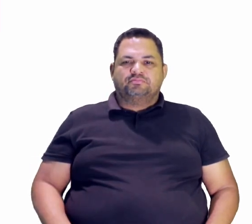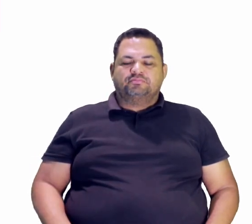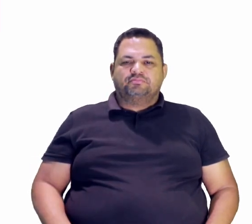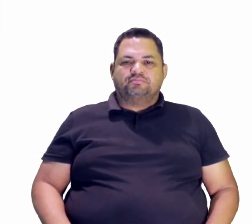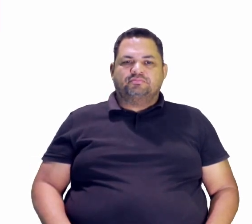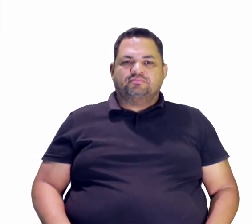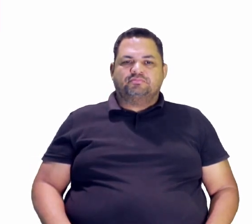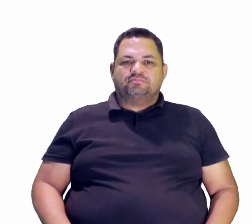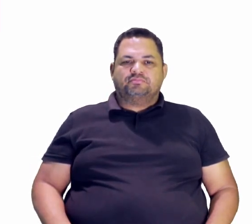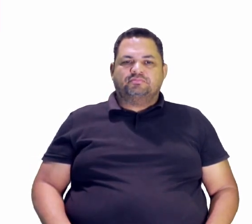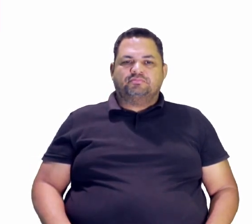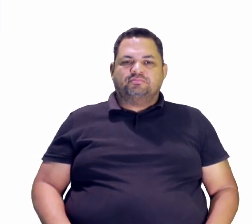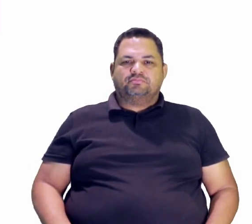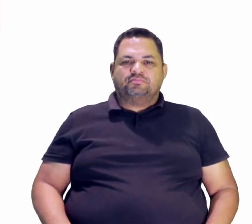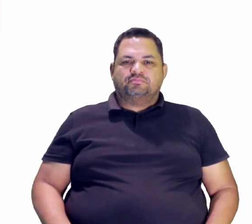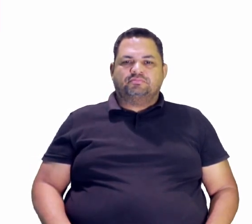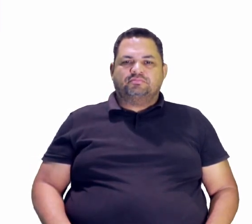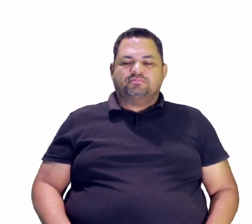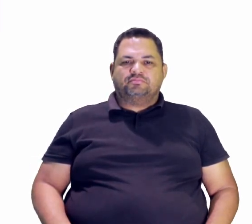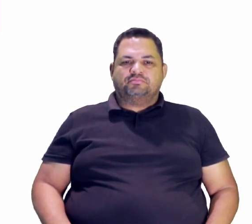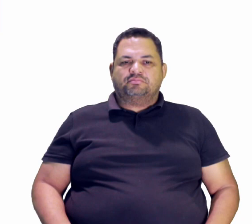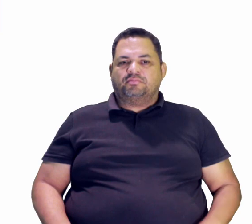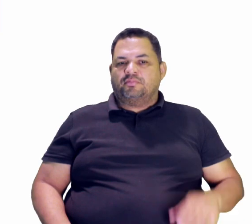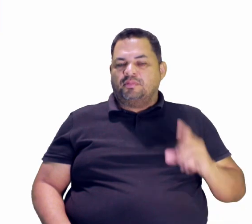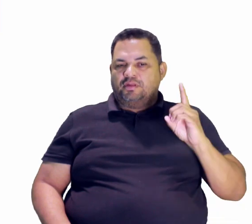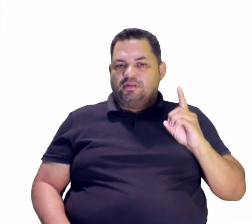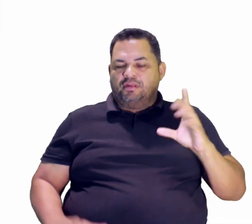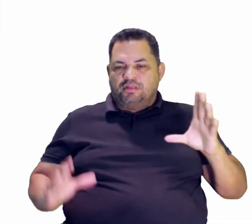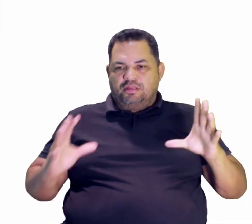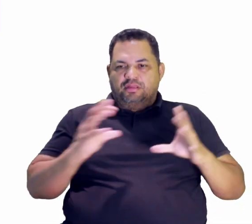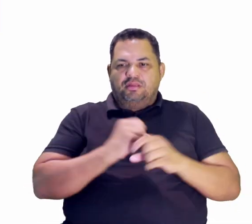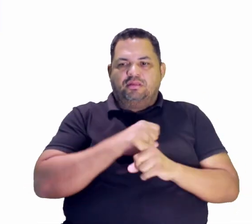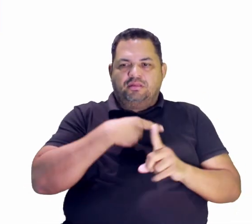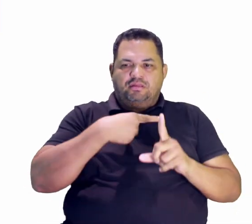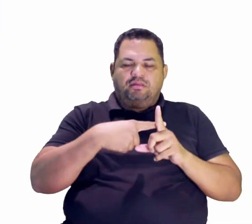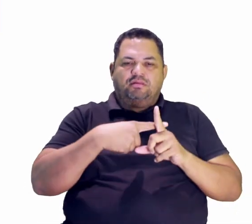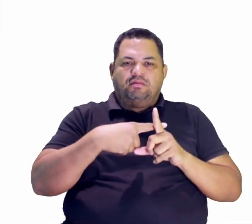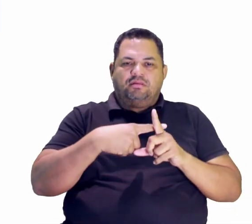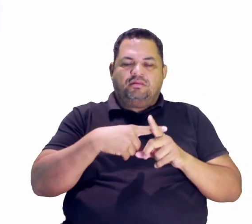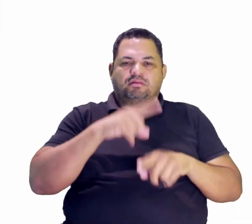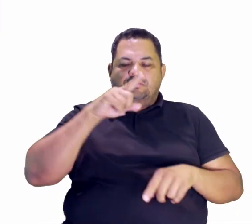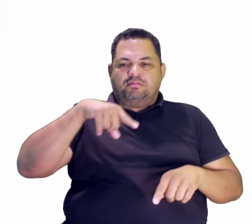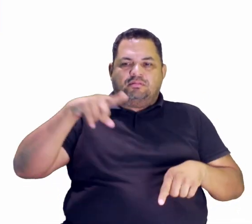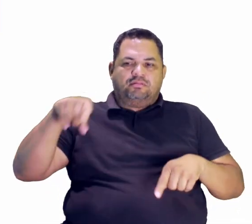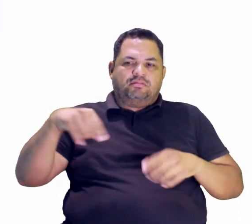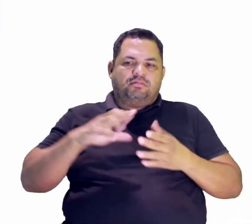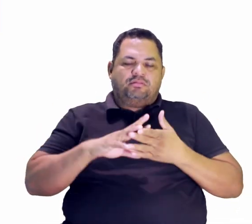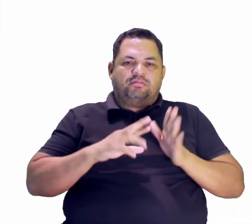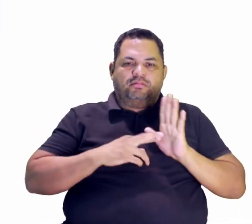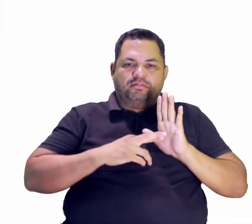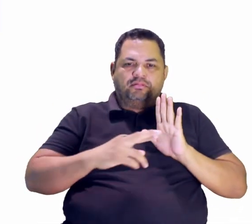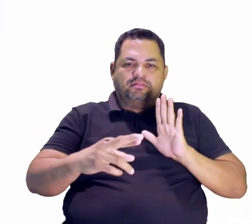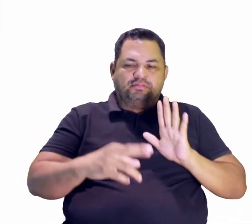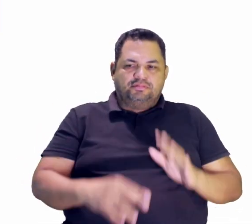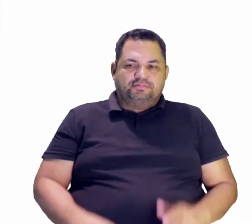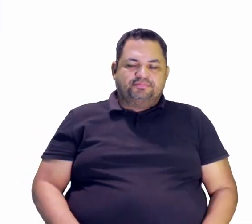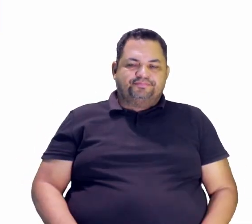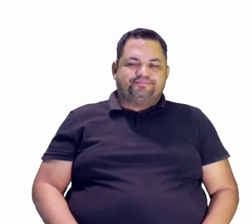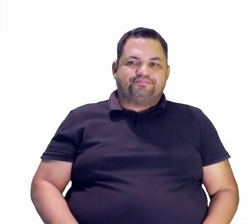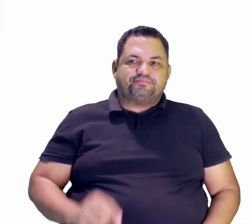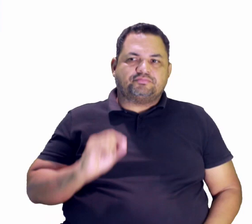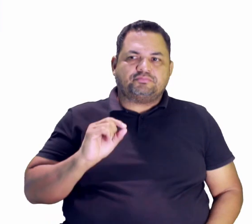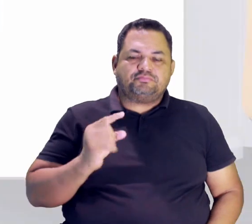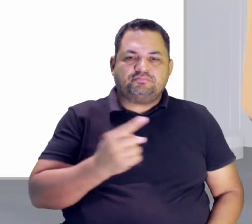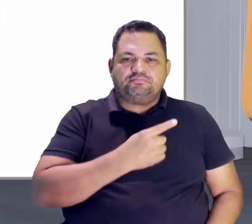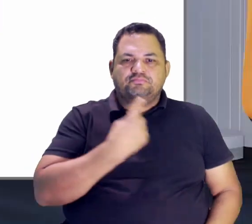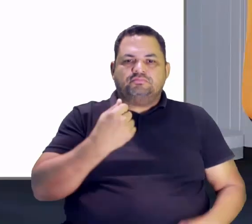ele estiver. Pronto. Isso é uma soma gráfica. Então, pessoal, o que nós